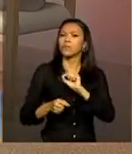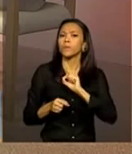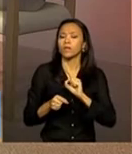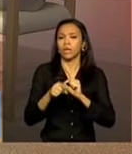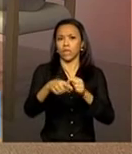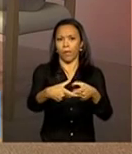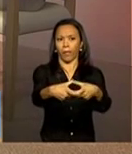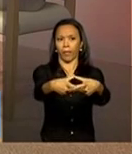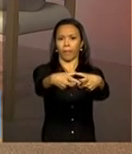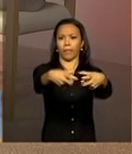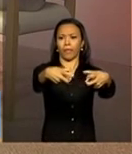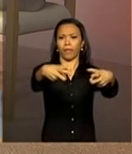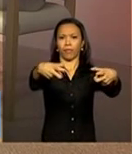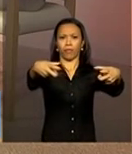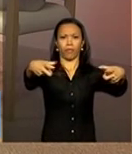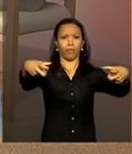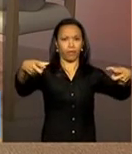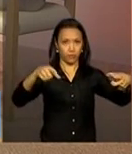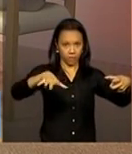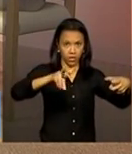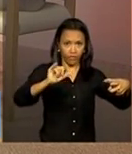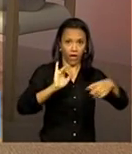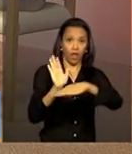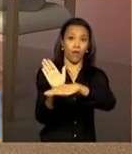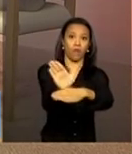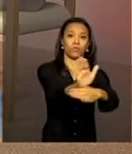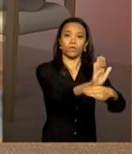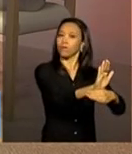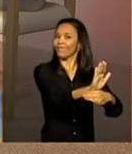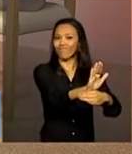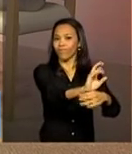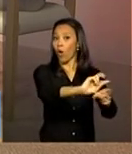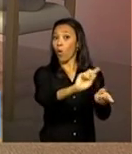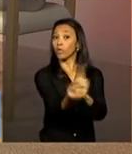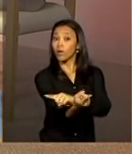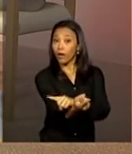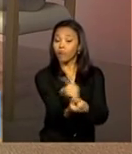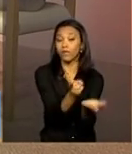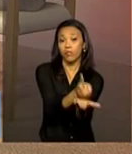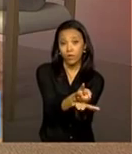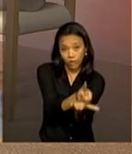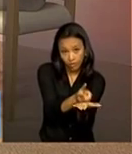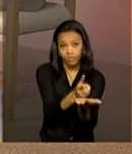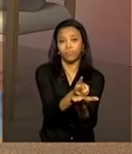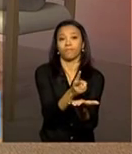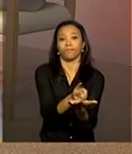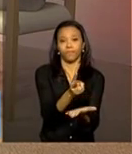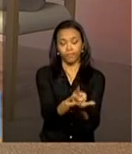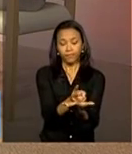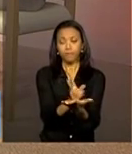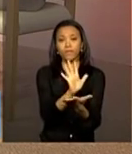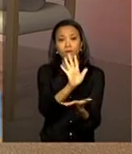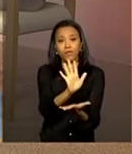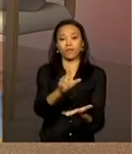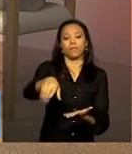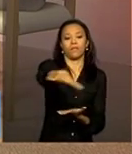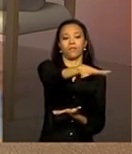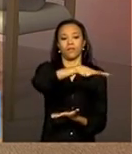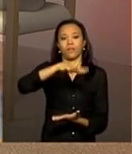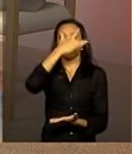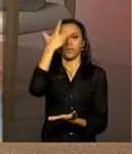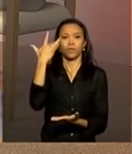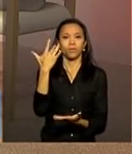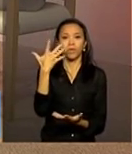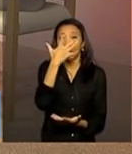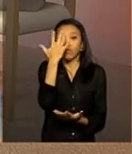o quantitativo da população que ele vai atender ao contrário é a mesma Só que essa população estava